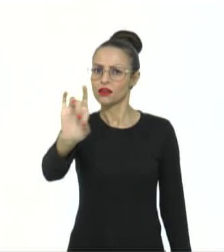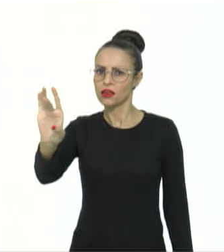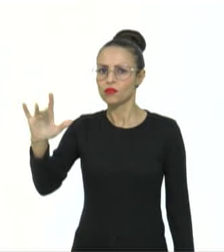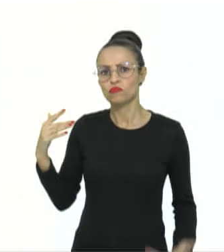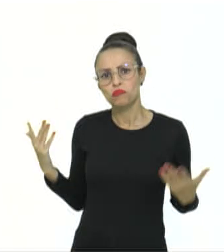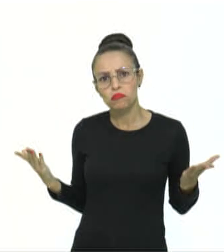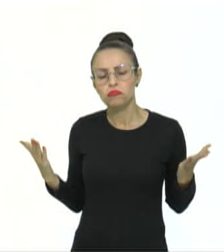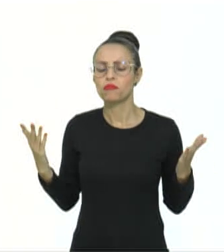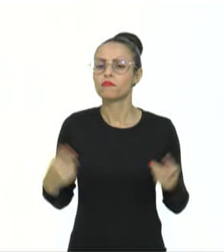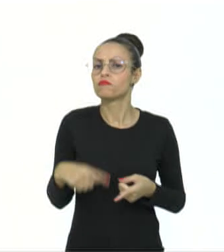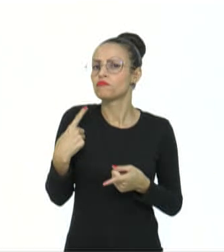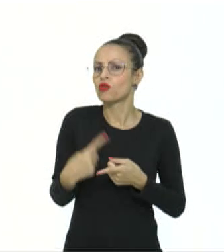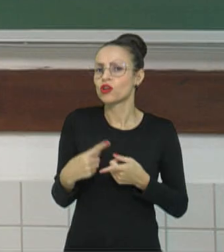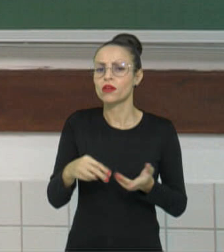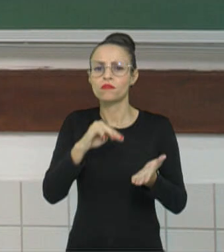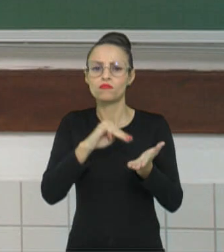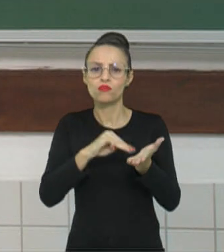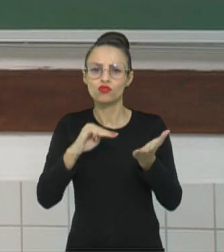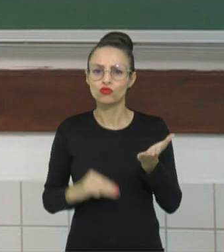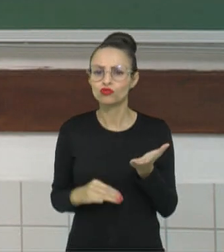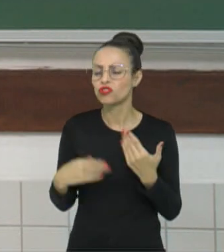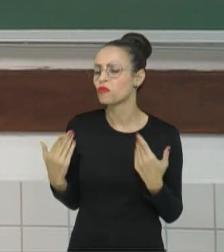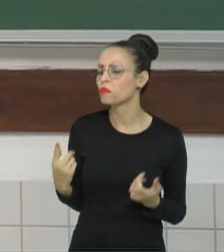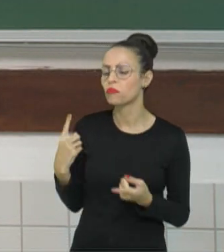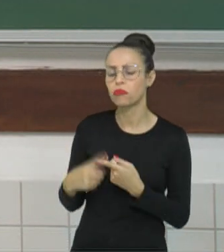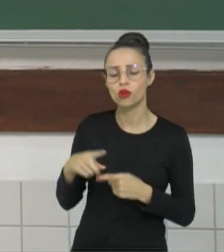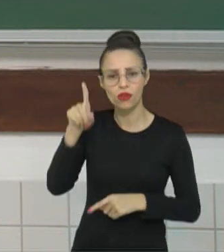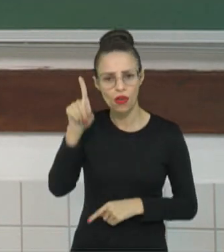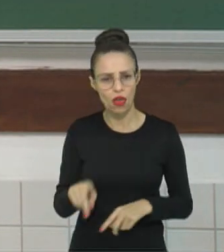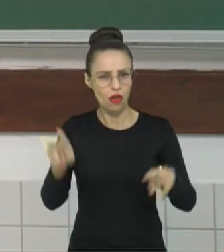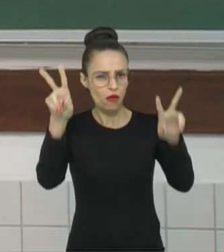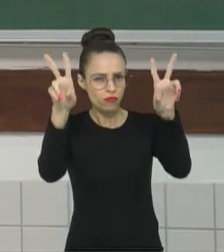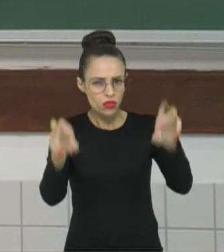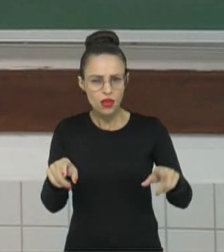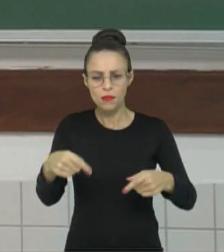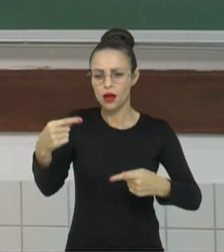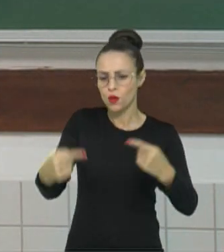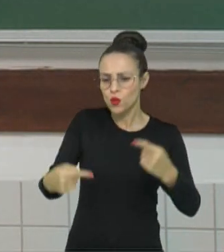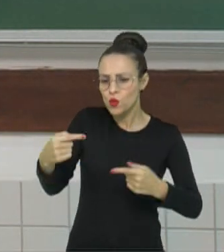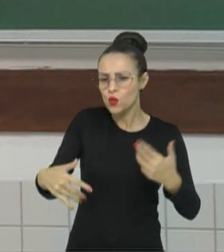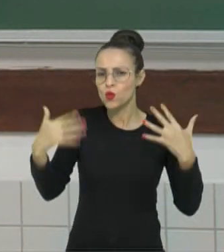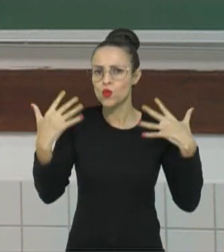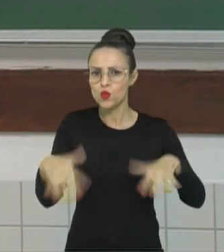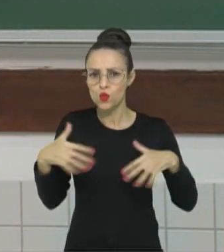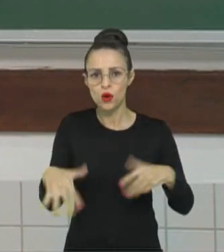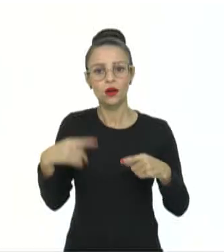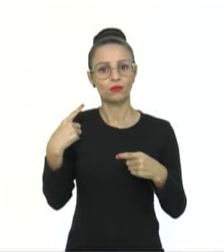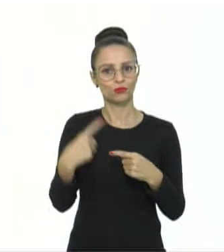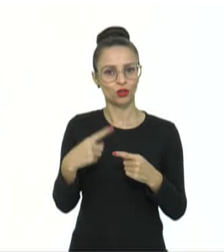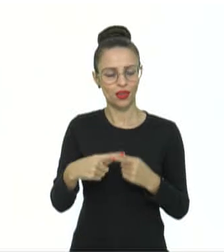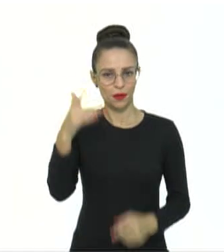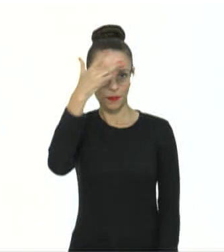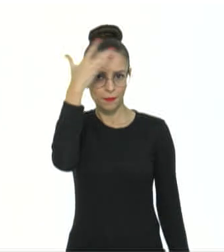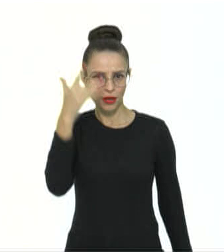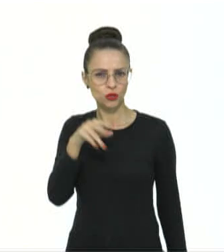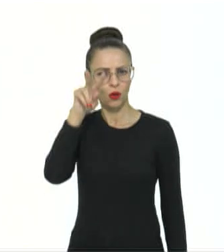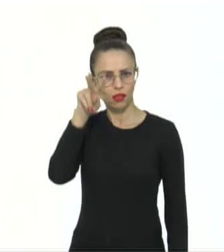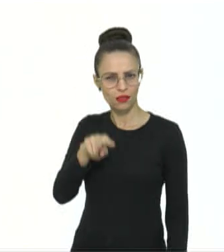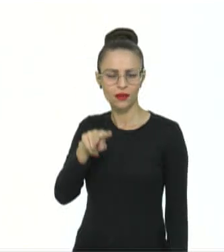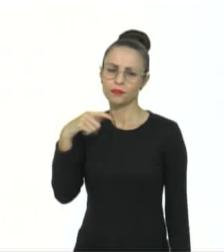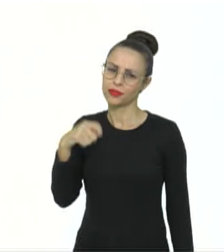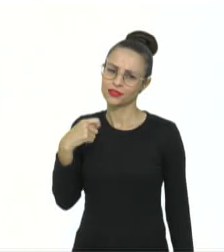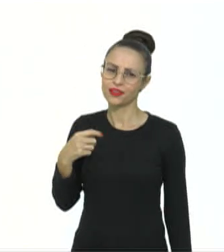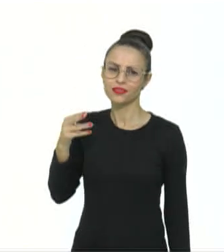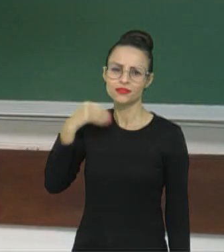vai ter ali um motivo para dizer por que é uma polêmica, porque exige do interlocutor suas